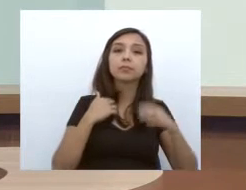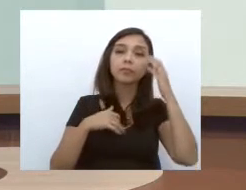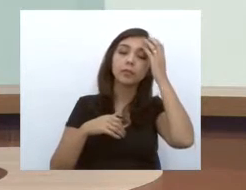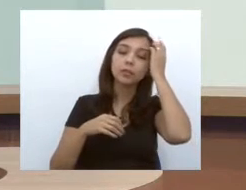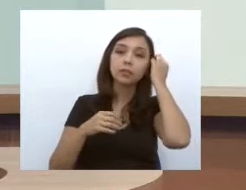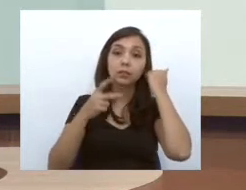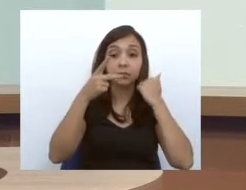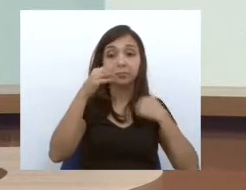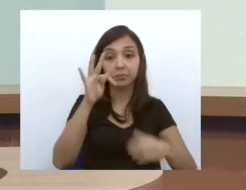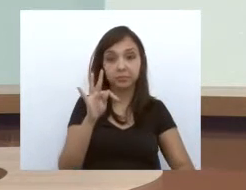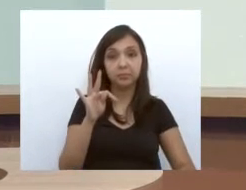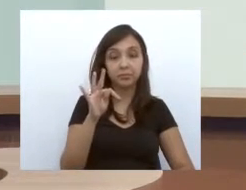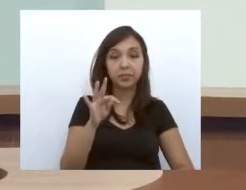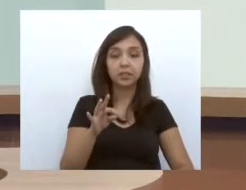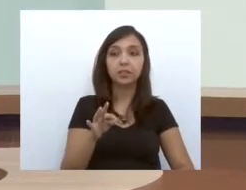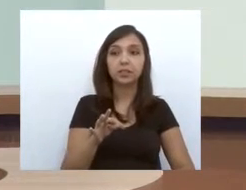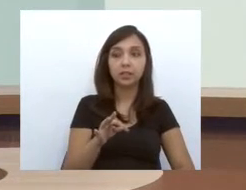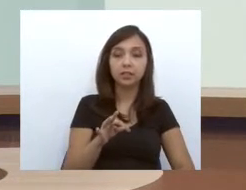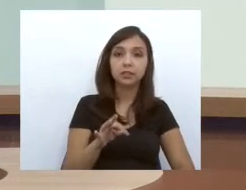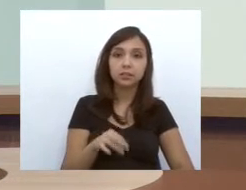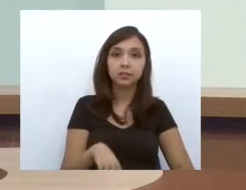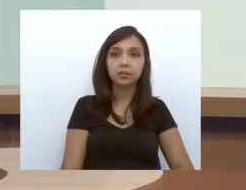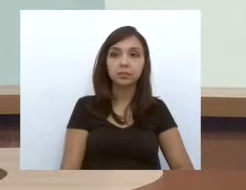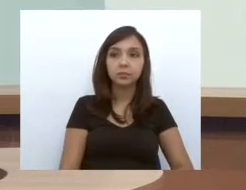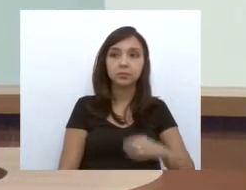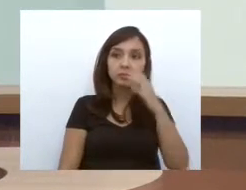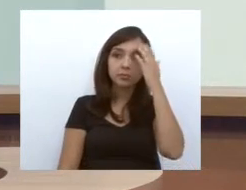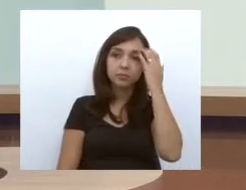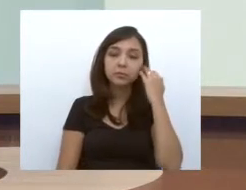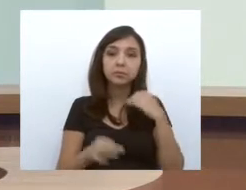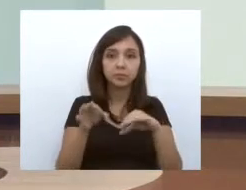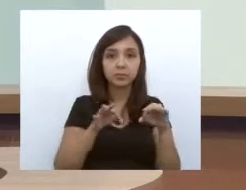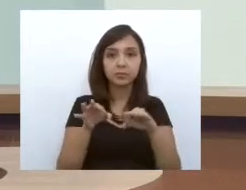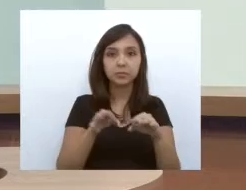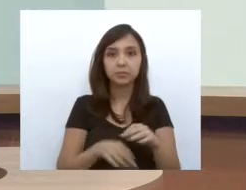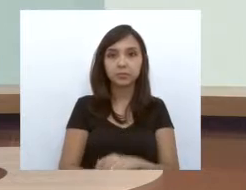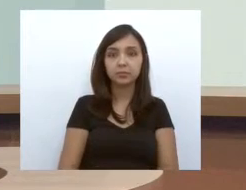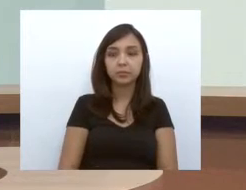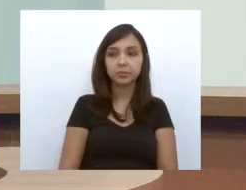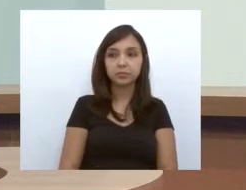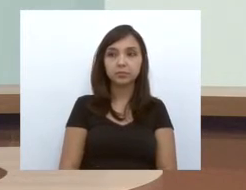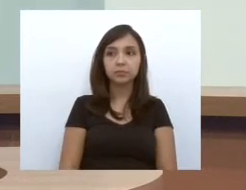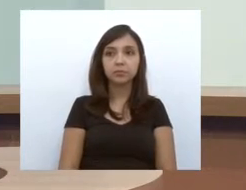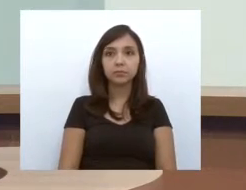Partido dos Trabalhadores protagonizou, senhor presidente, o maior escândalo... Vereador, só um minutinho só.